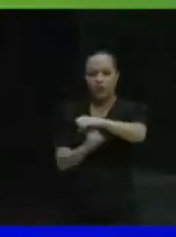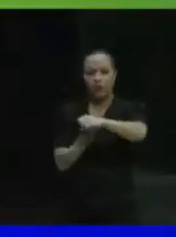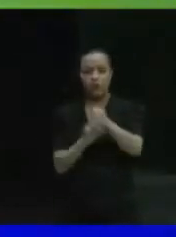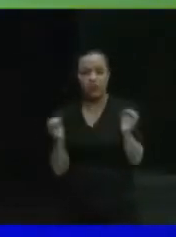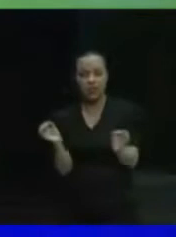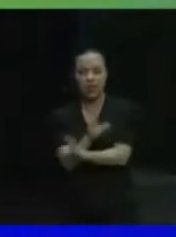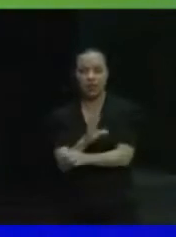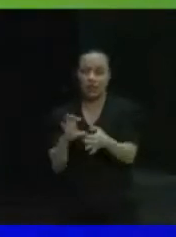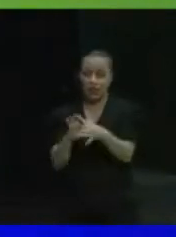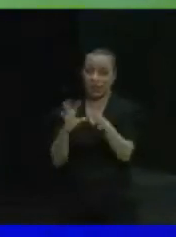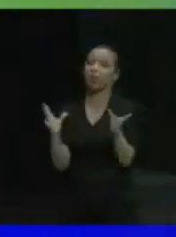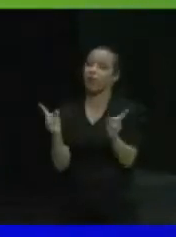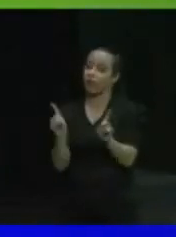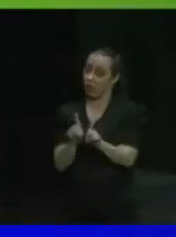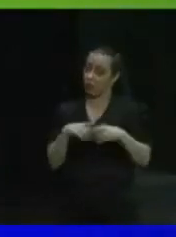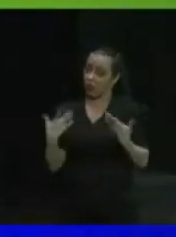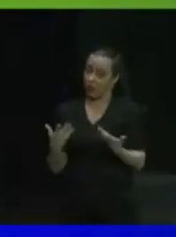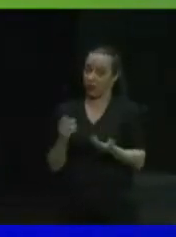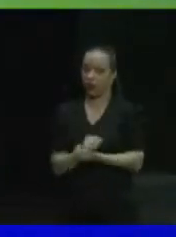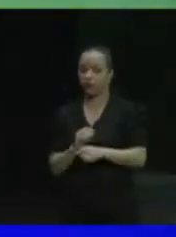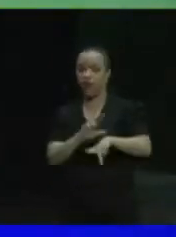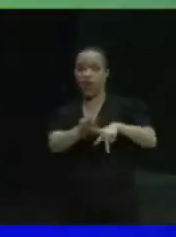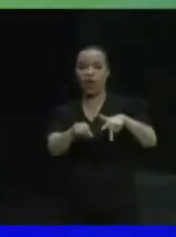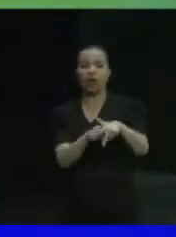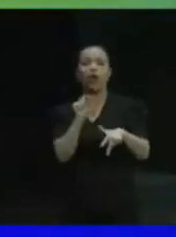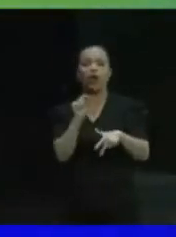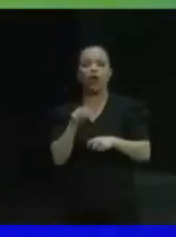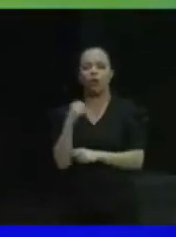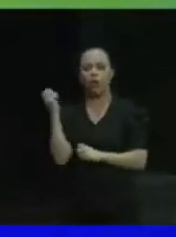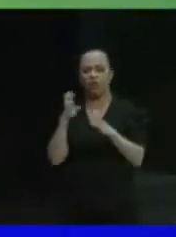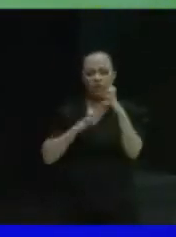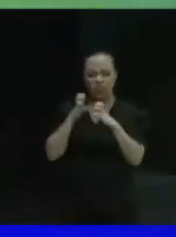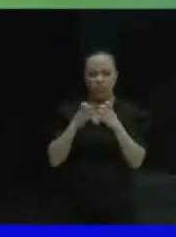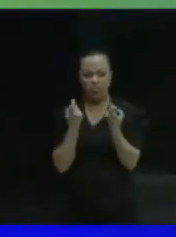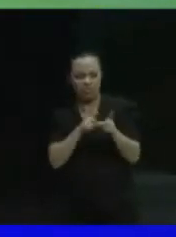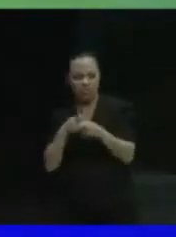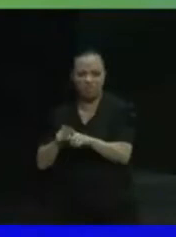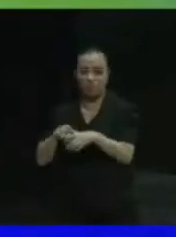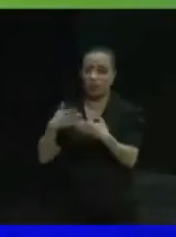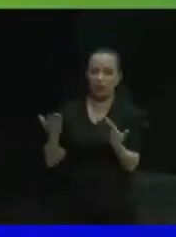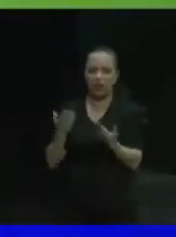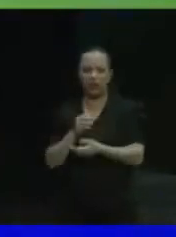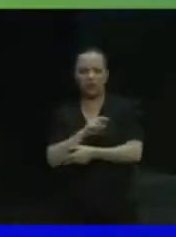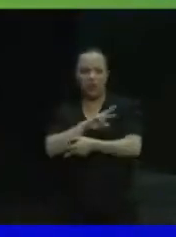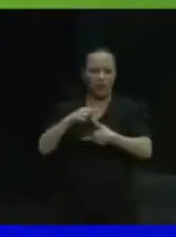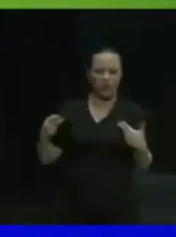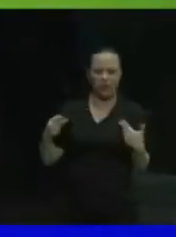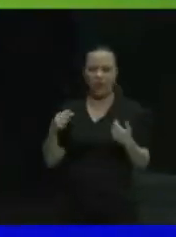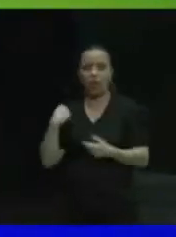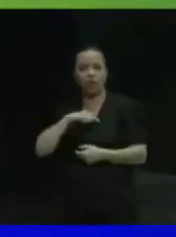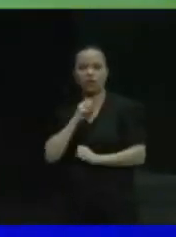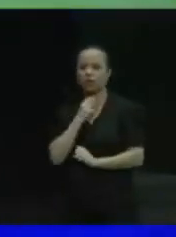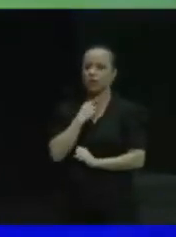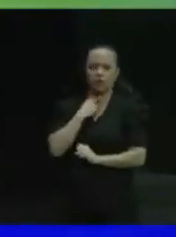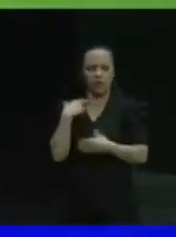à democracia, seja por corrupção, seja por violência ou ameaça. Não devemos correr